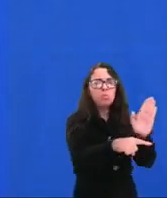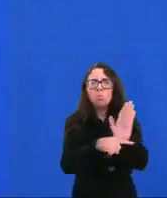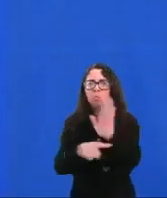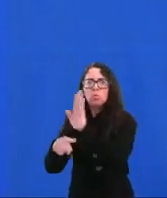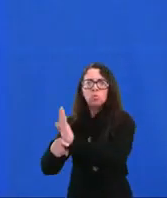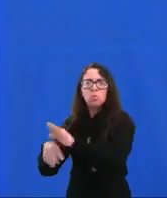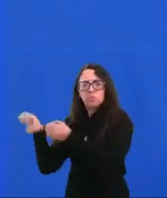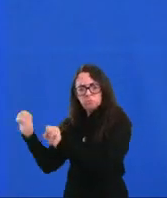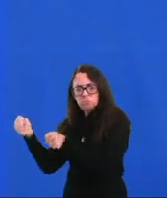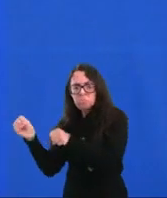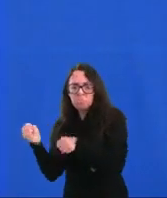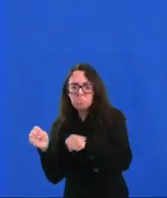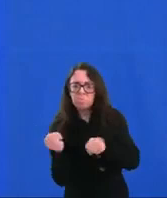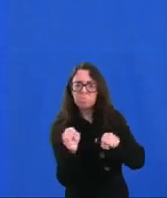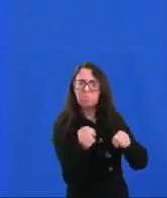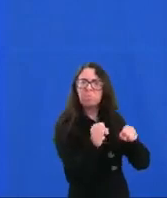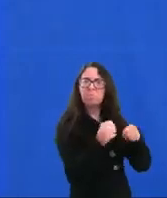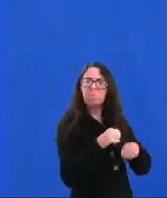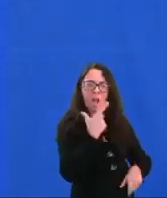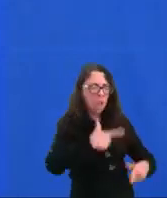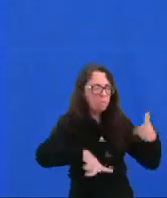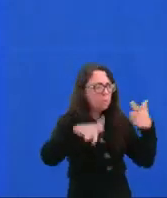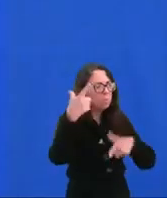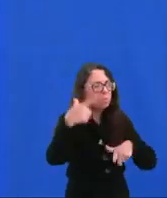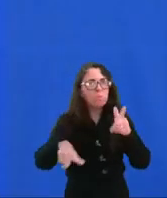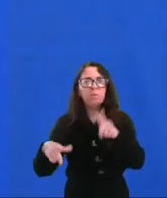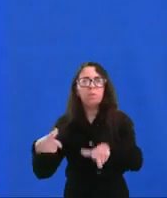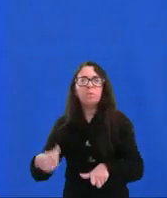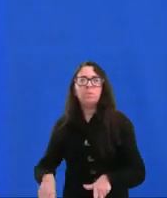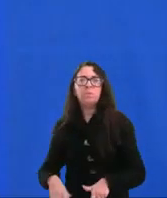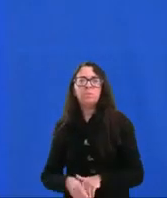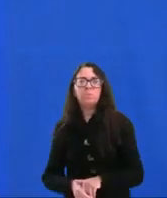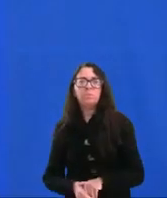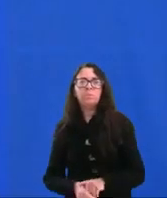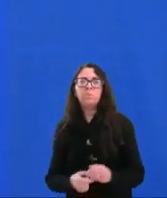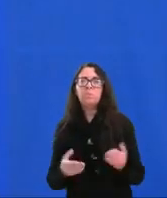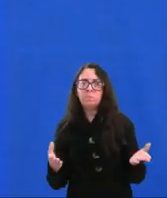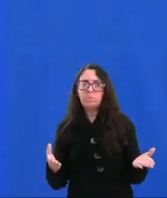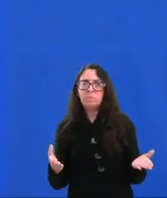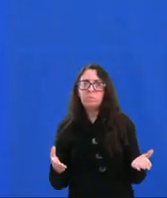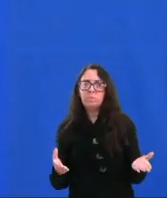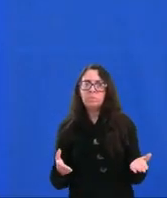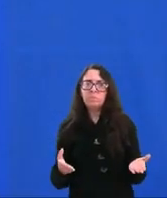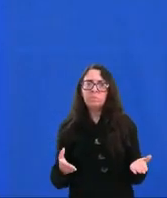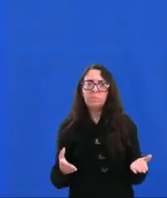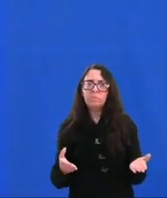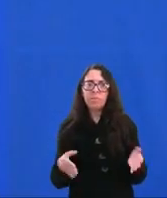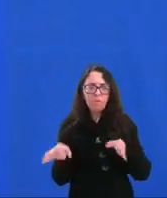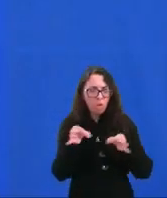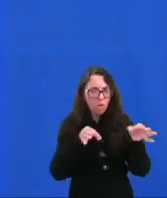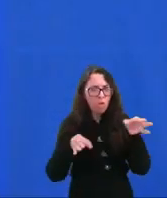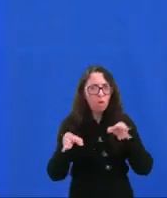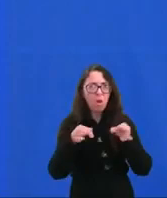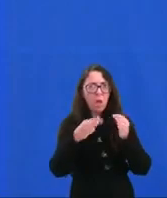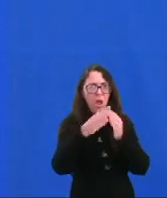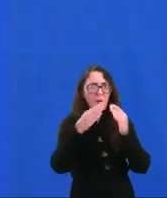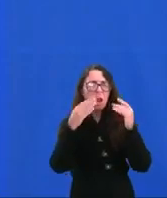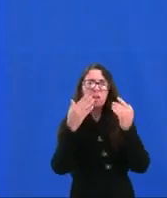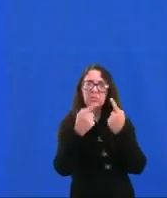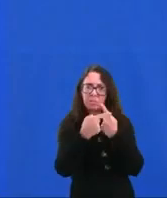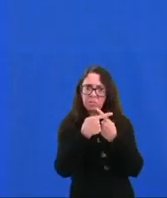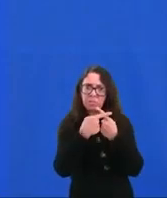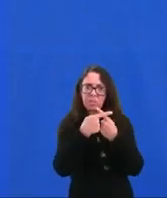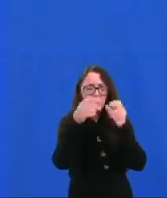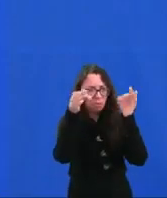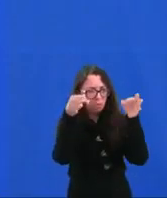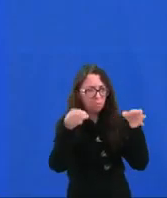se juntar-se a Ele em sua missão redentora. Quando a igreja faz isso, ela